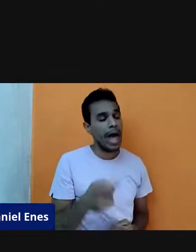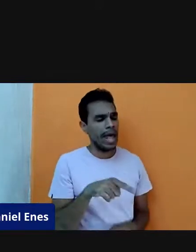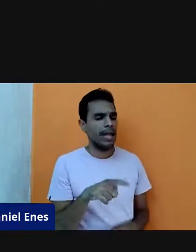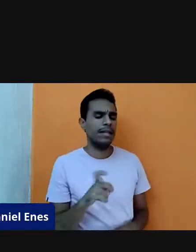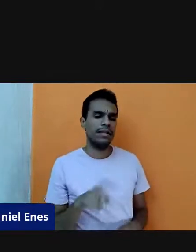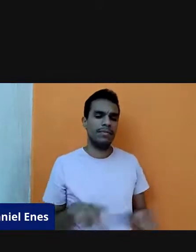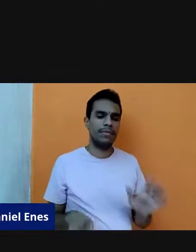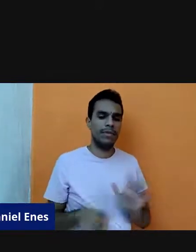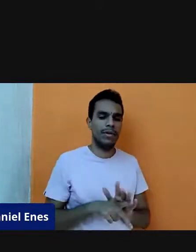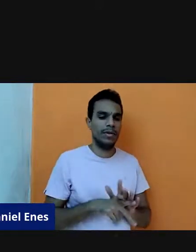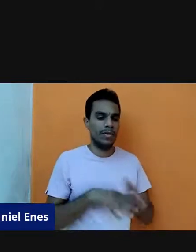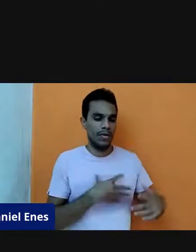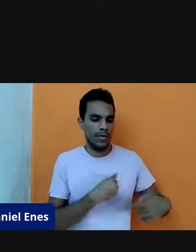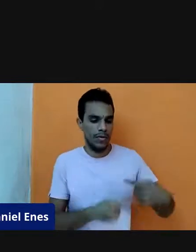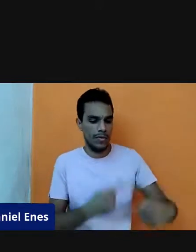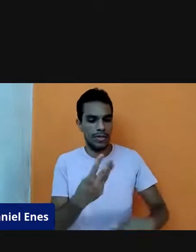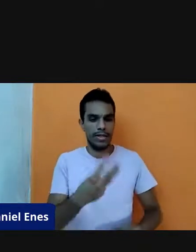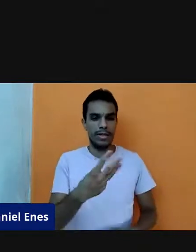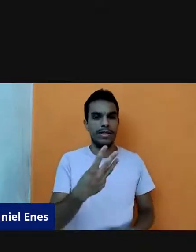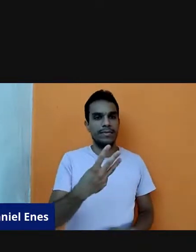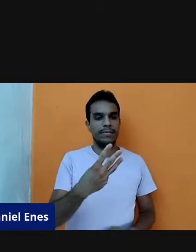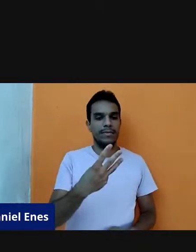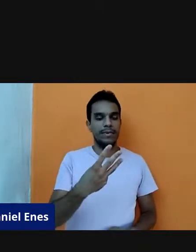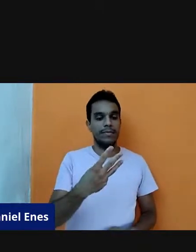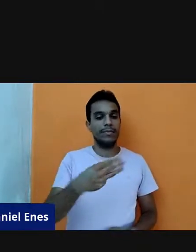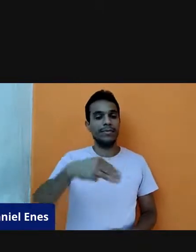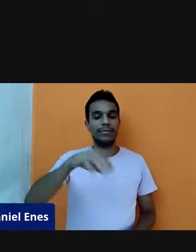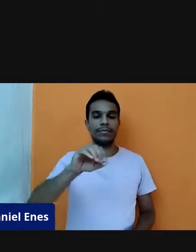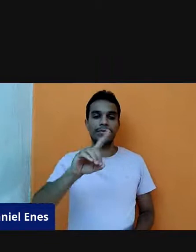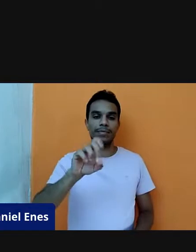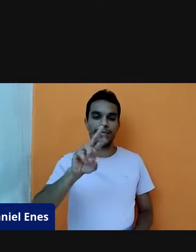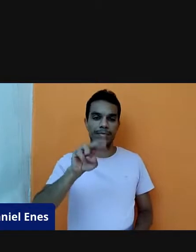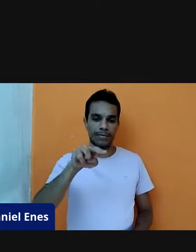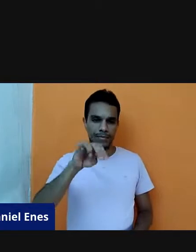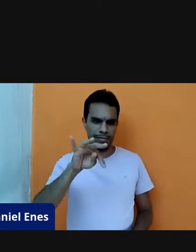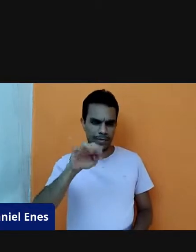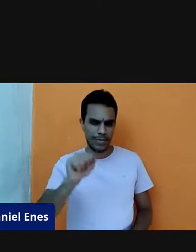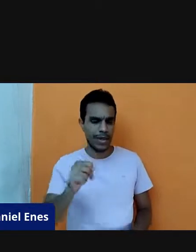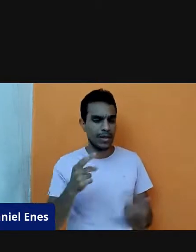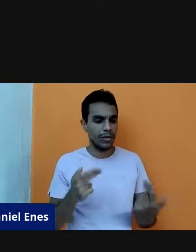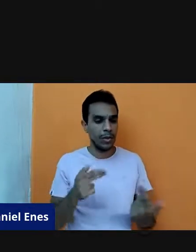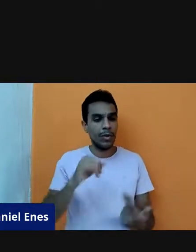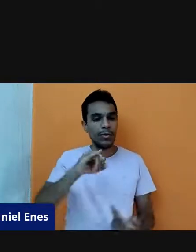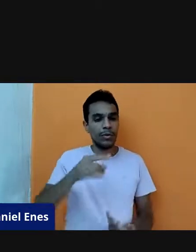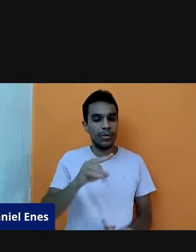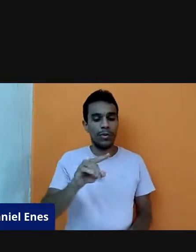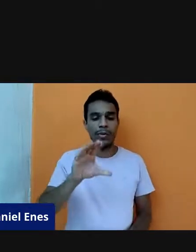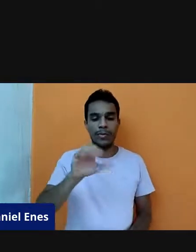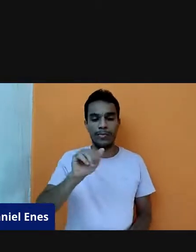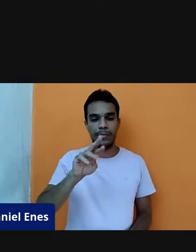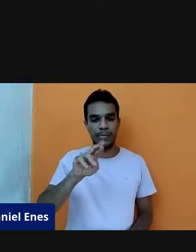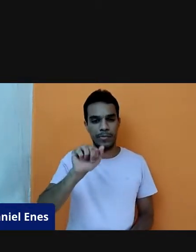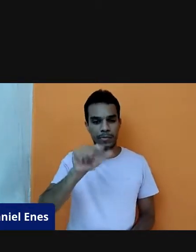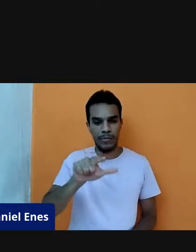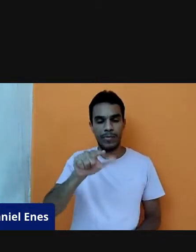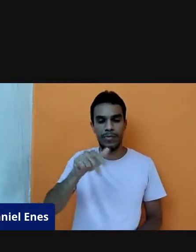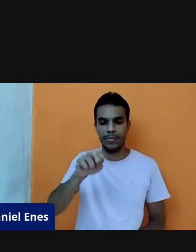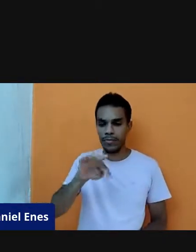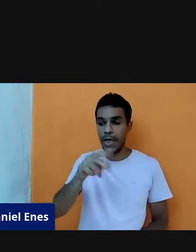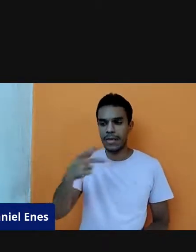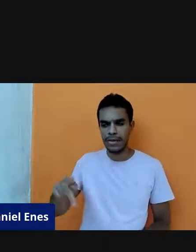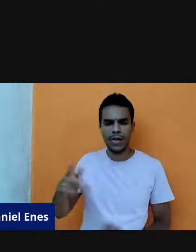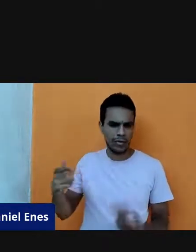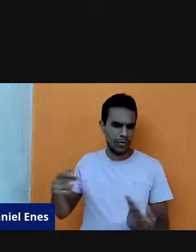terceira geração modernista, a mesma geração de João Cabral de Melo Neto, geração de 45. E ela fica muito popular